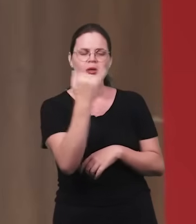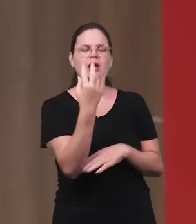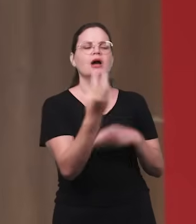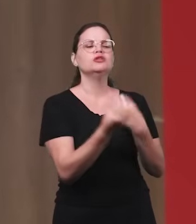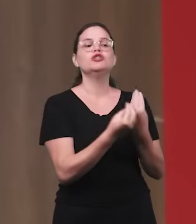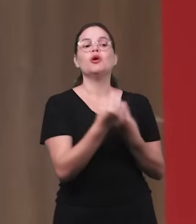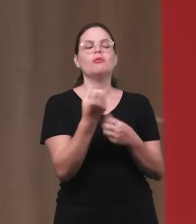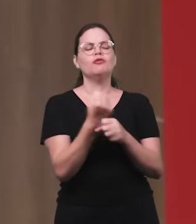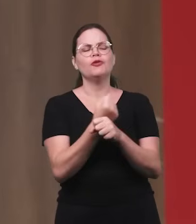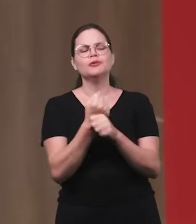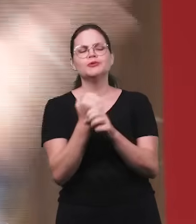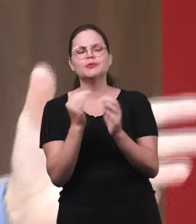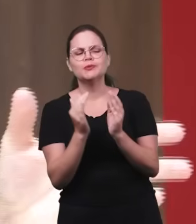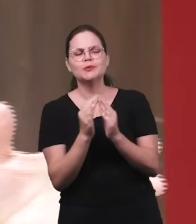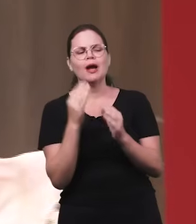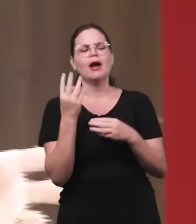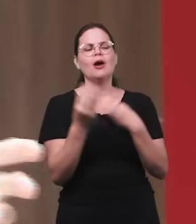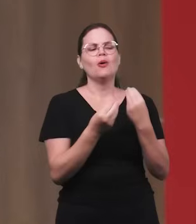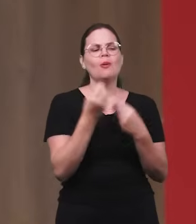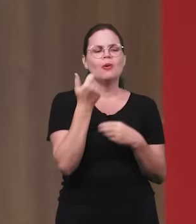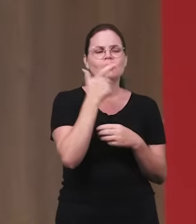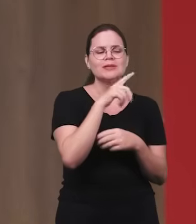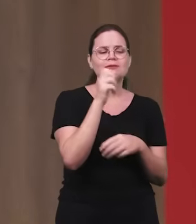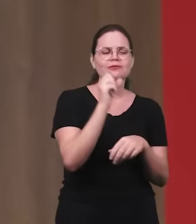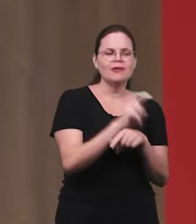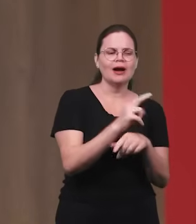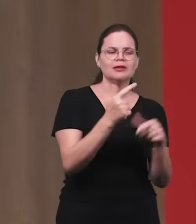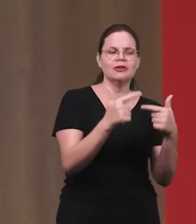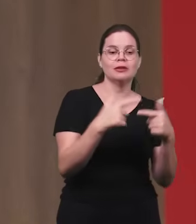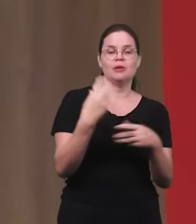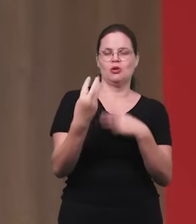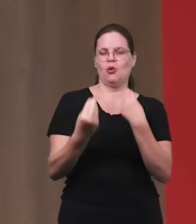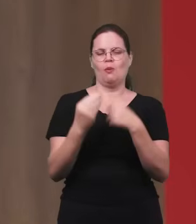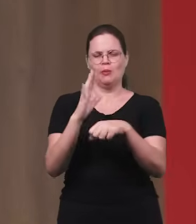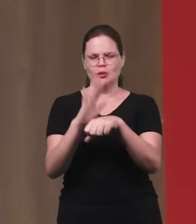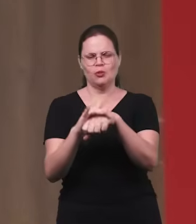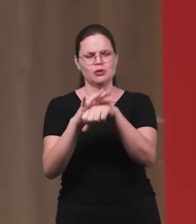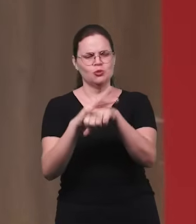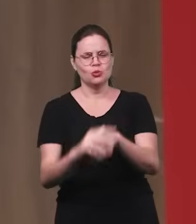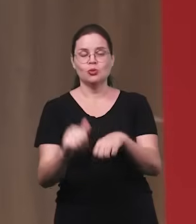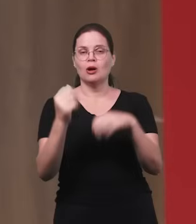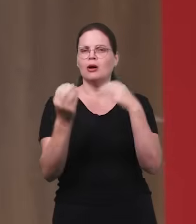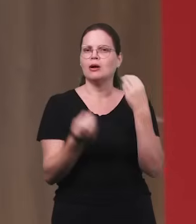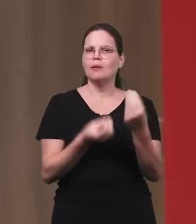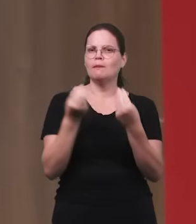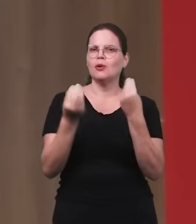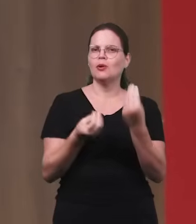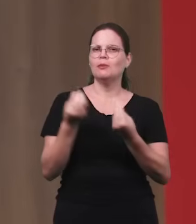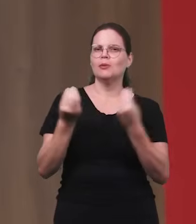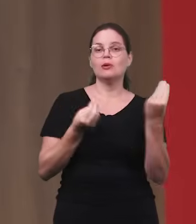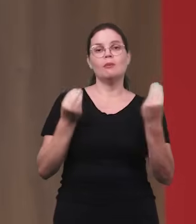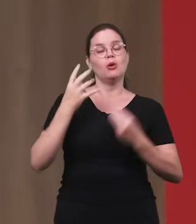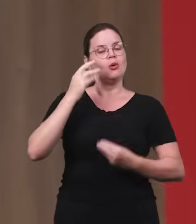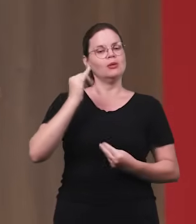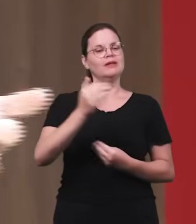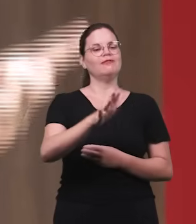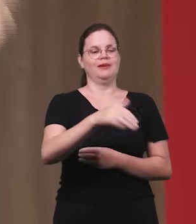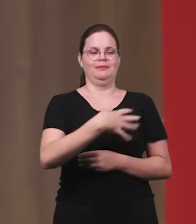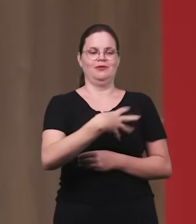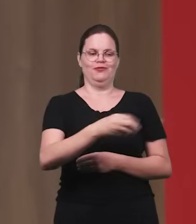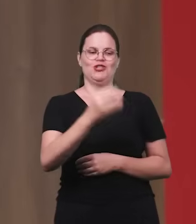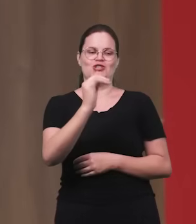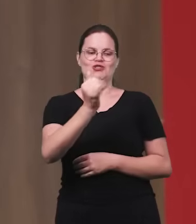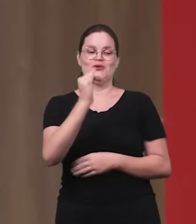foi formada, o emprego, como foi alcançado, aquela enfermidade, como o Senhor... Porque essa expectativa vai ter